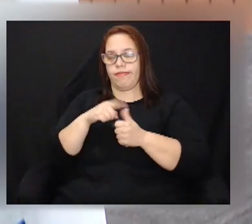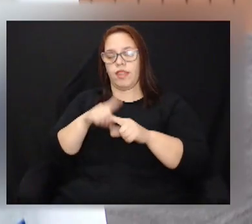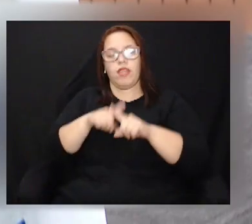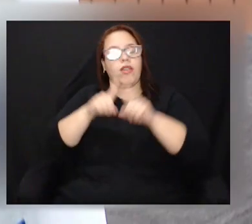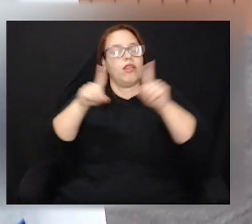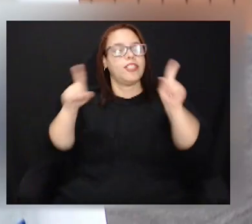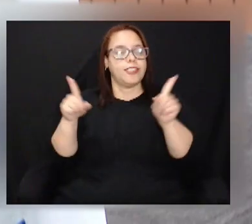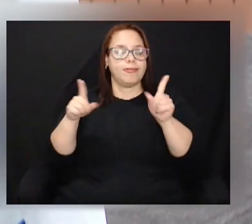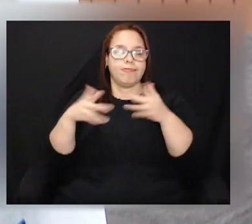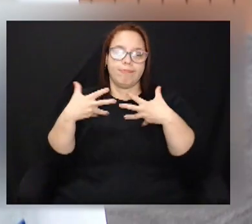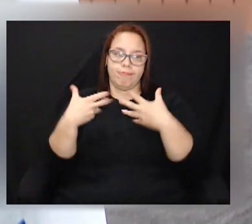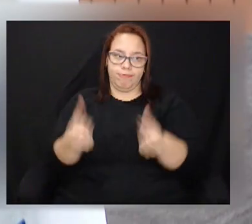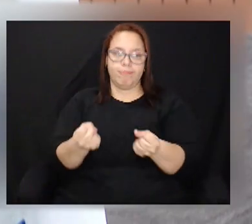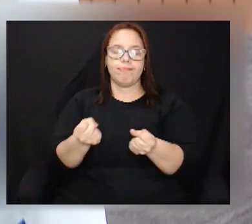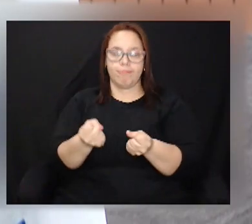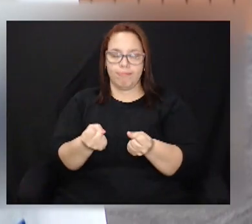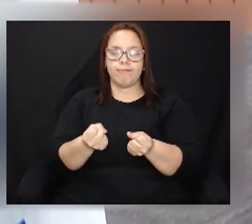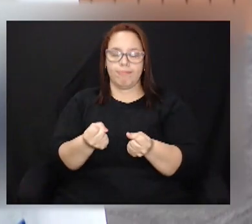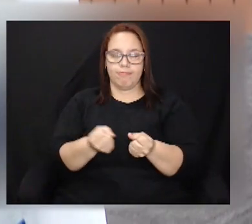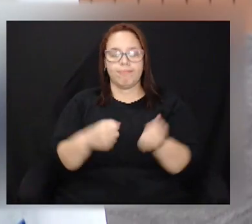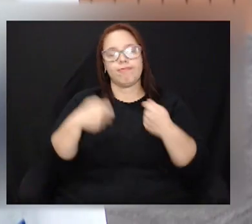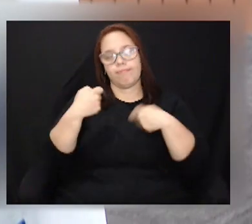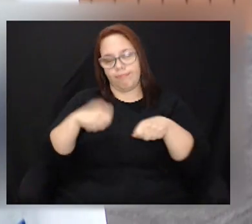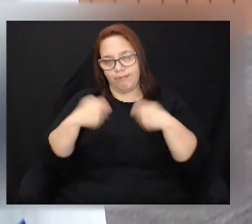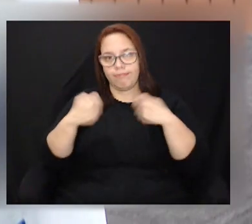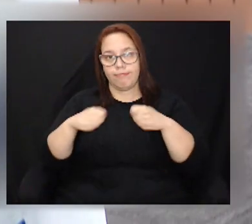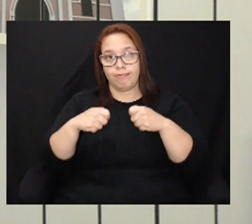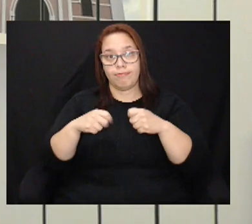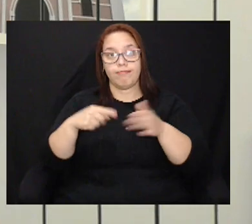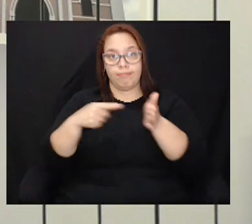sejam tomadas, elas têm que ter a denúncia.